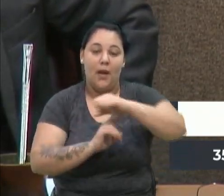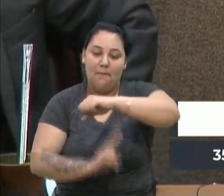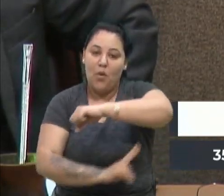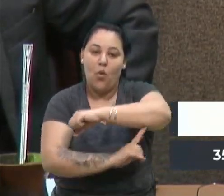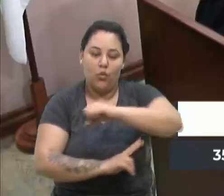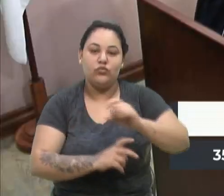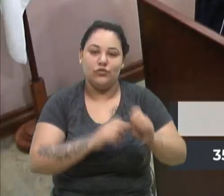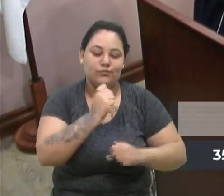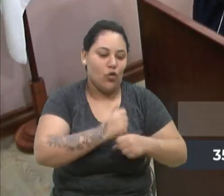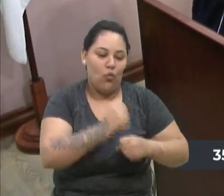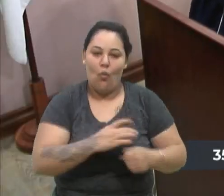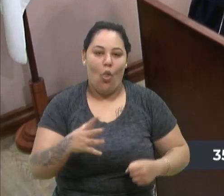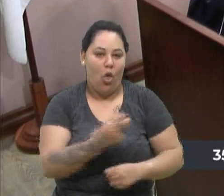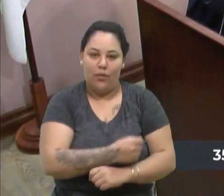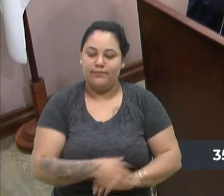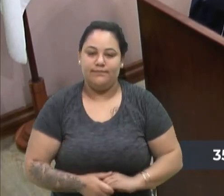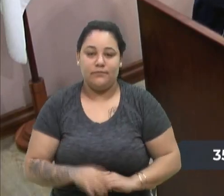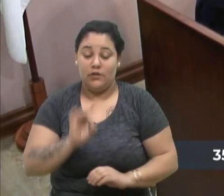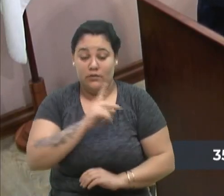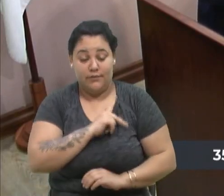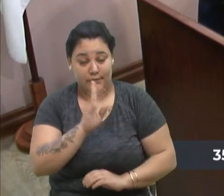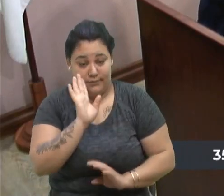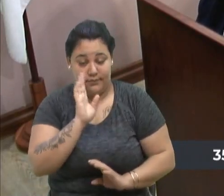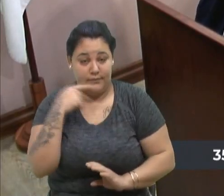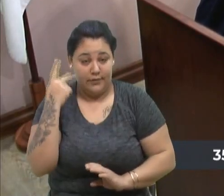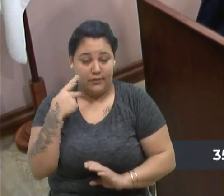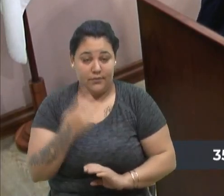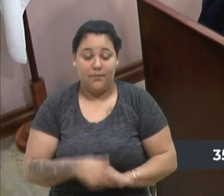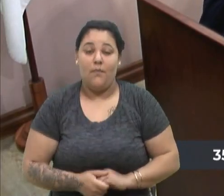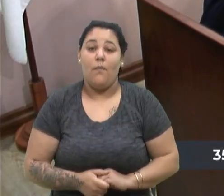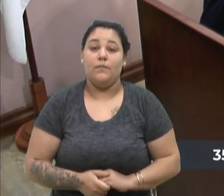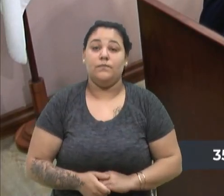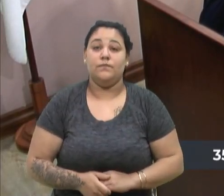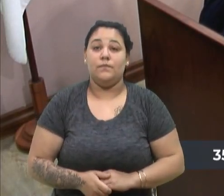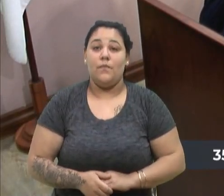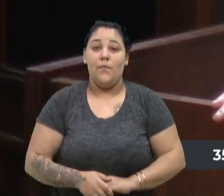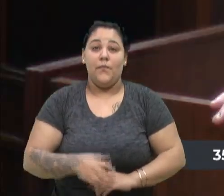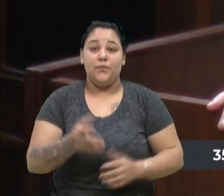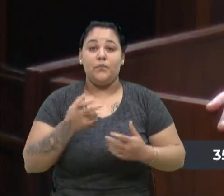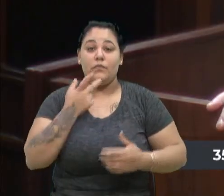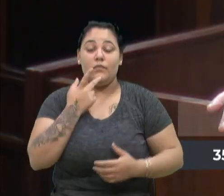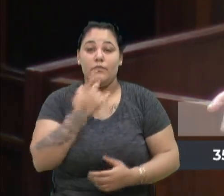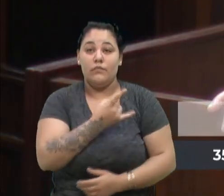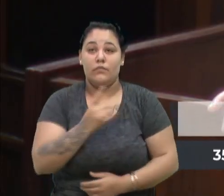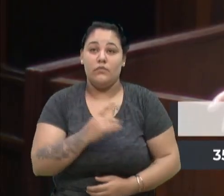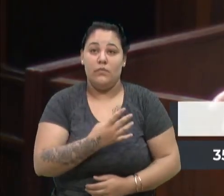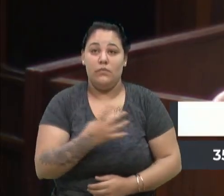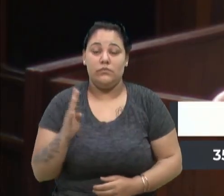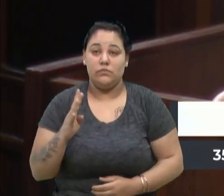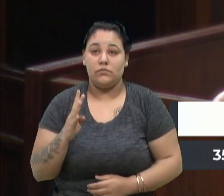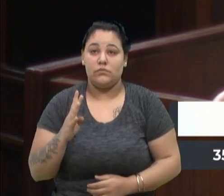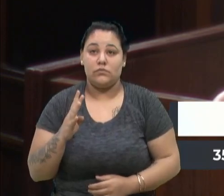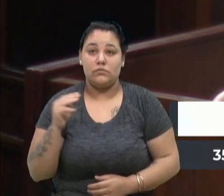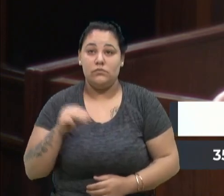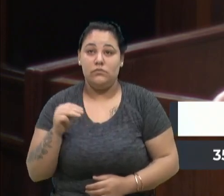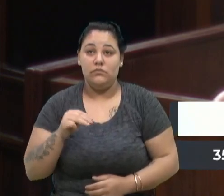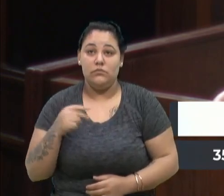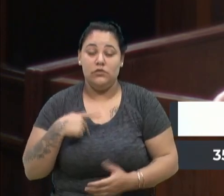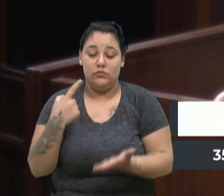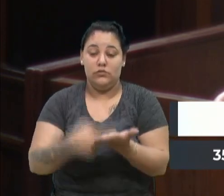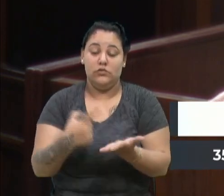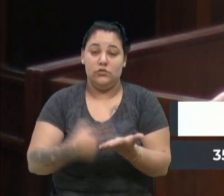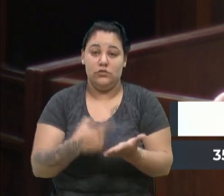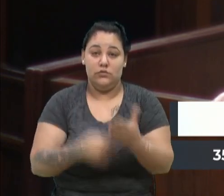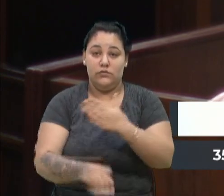vereador. Bom, obrigado, vereador. Eu quero falar nos meus últimos 4 minutos da agenda que eu estive em